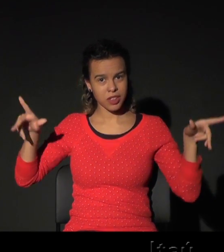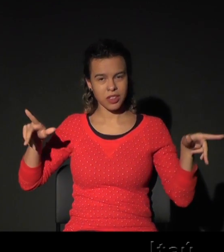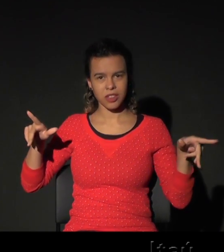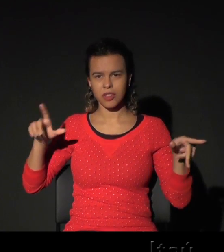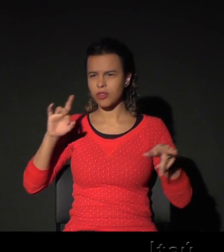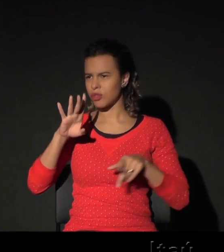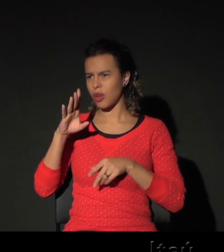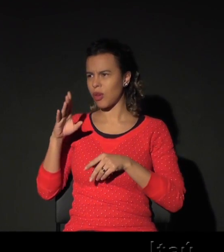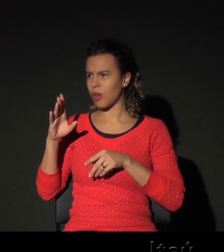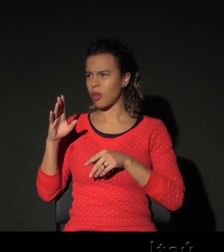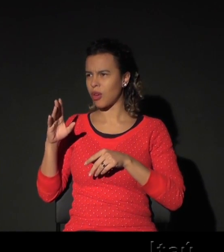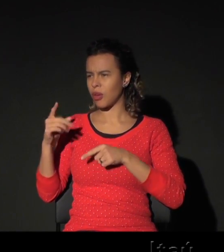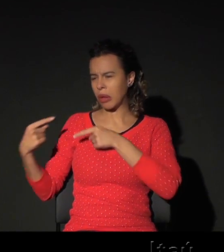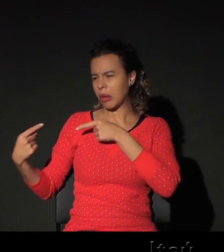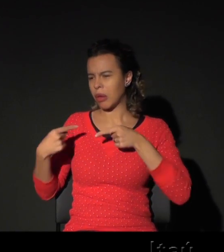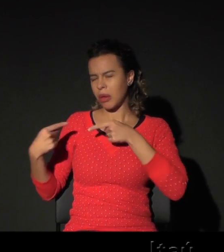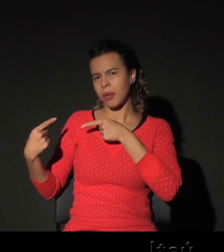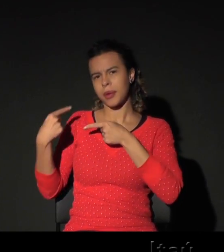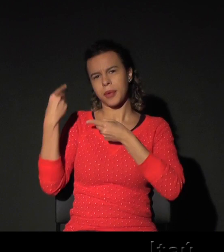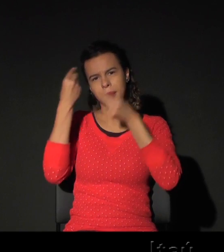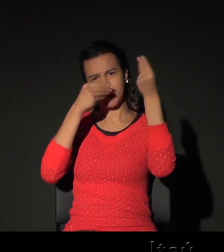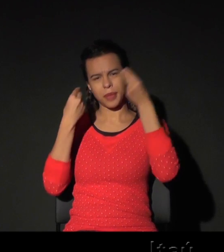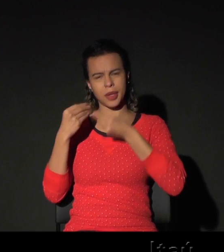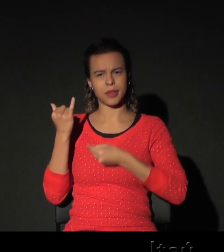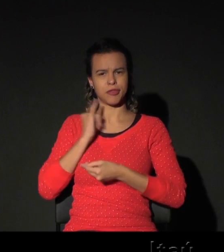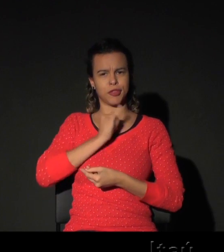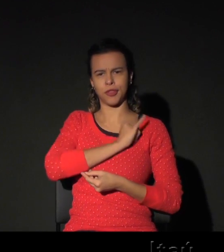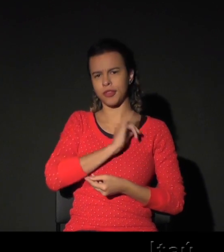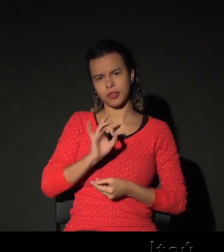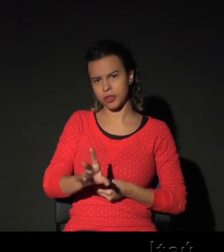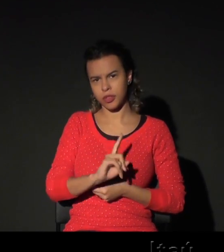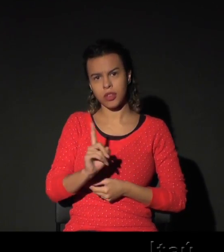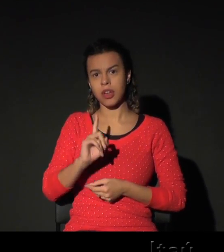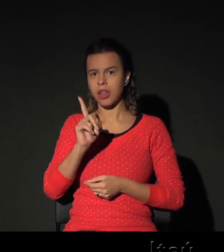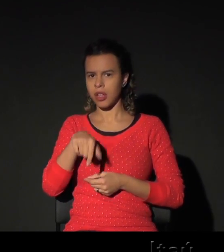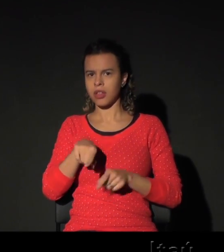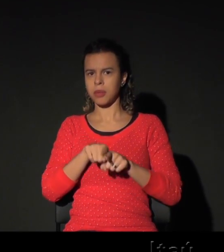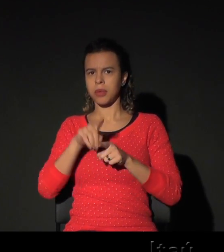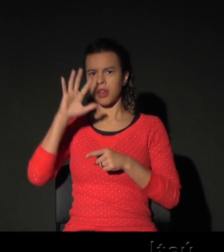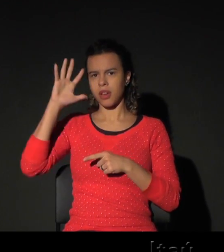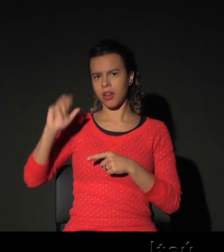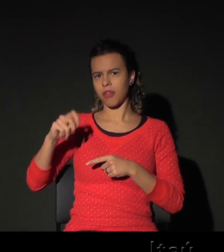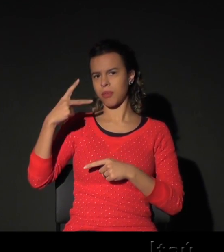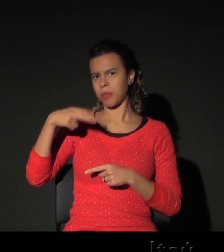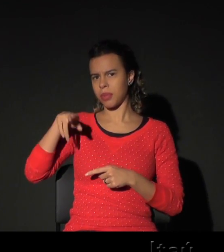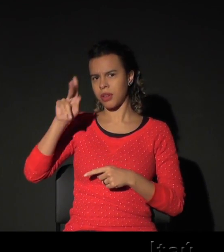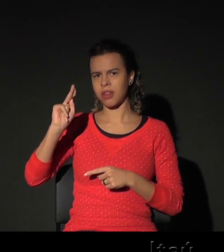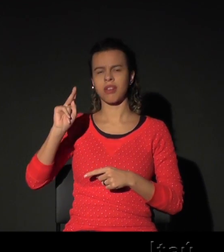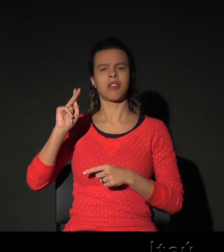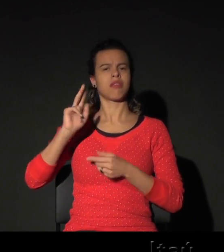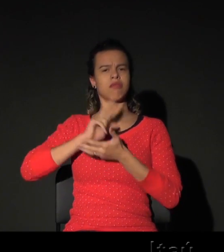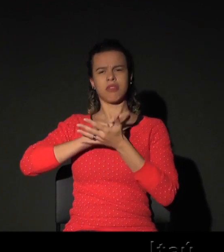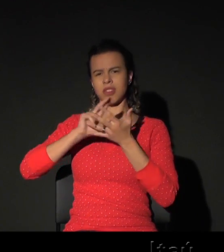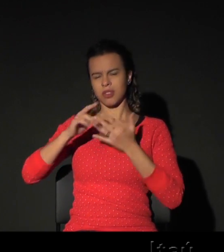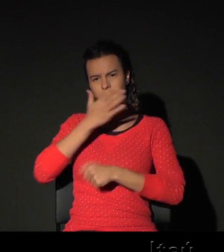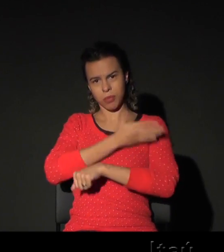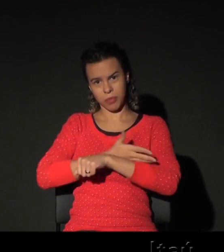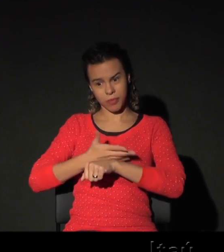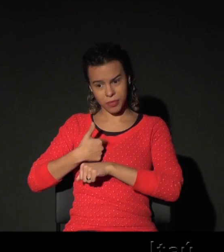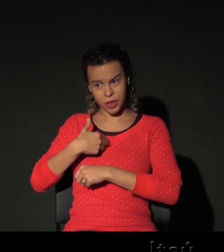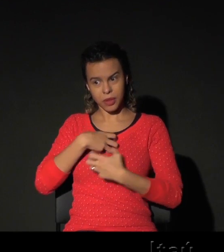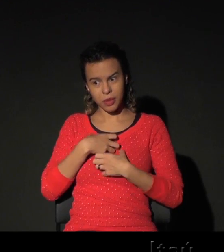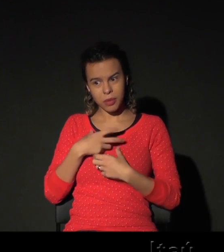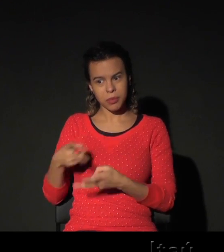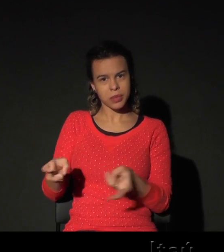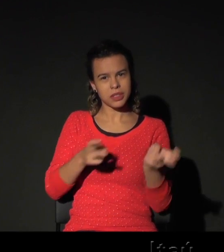disputando sua maquiagem da avom né o afropunk os comportamentos é invenção de mundo nesse sentido é que eu fico